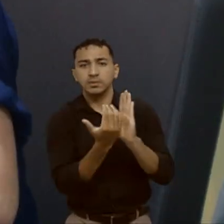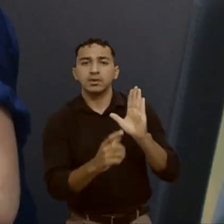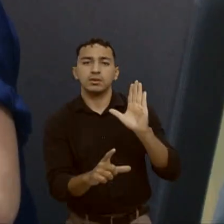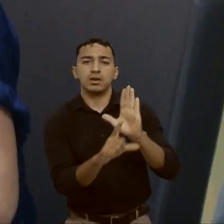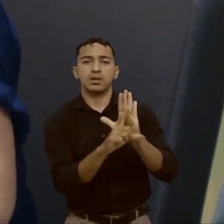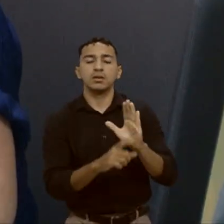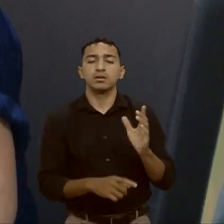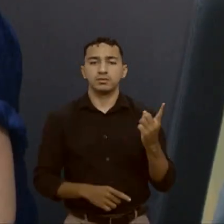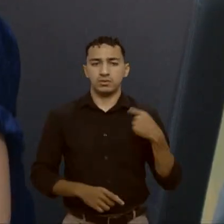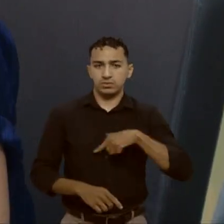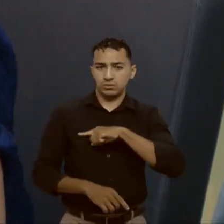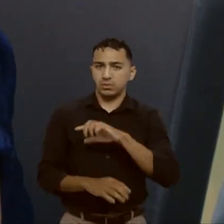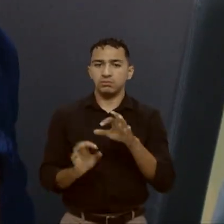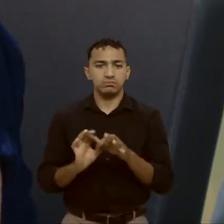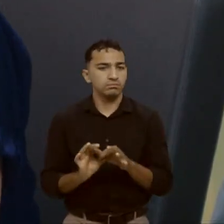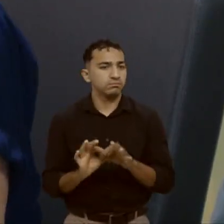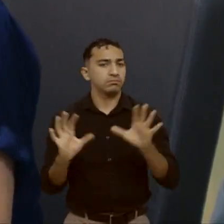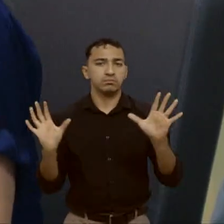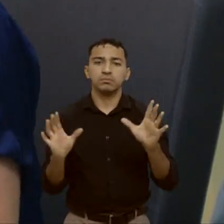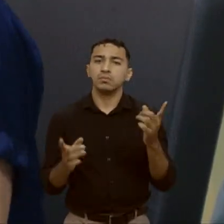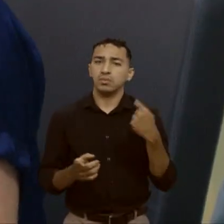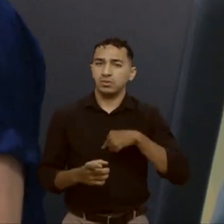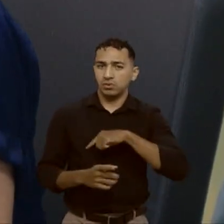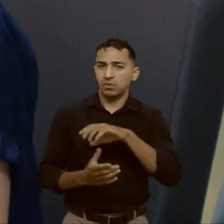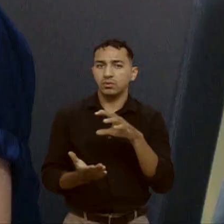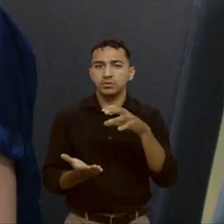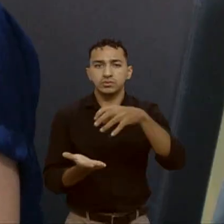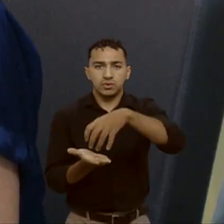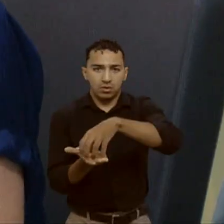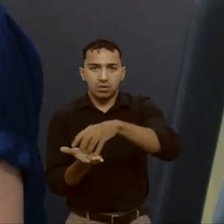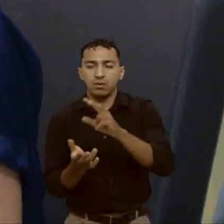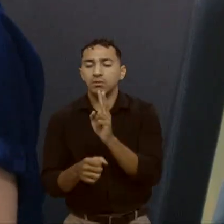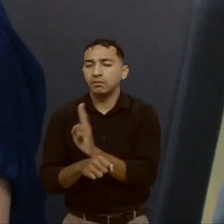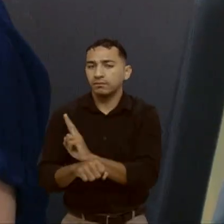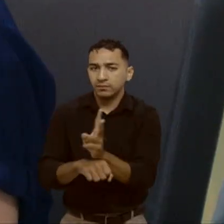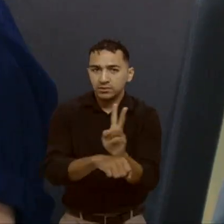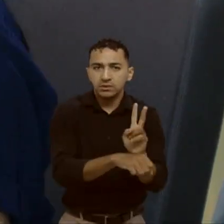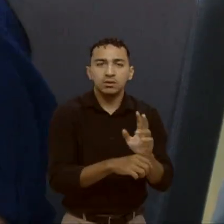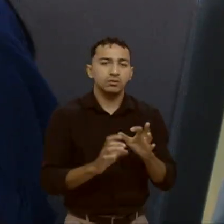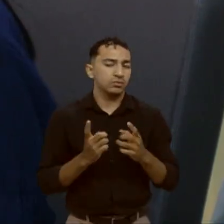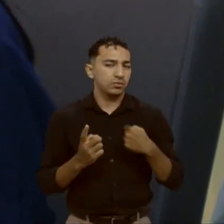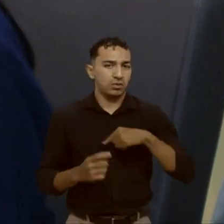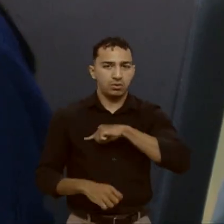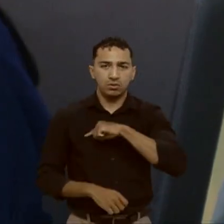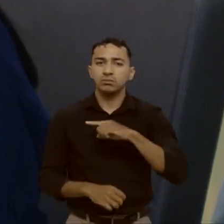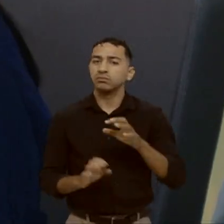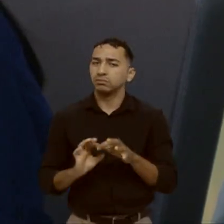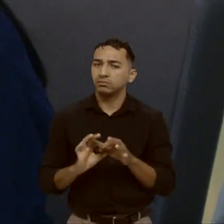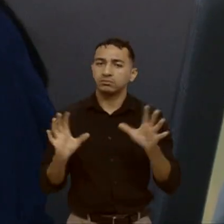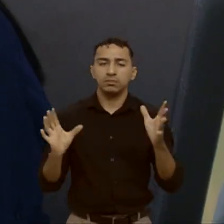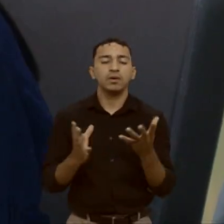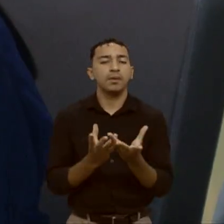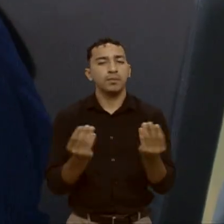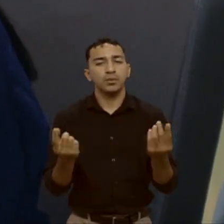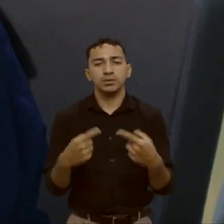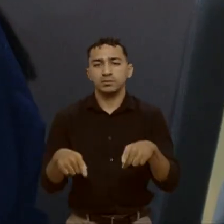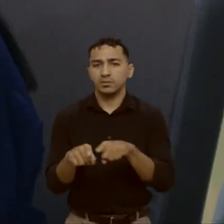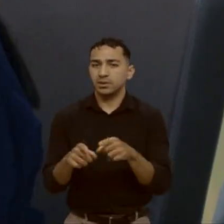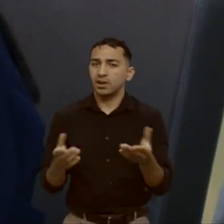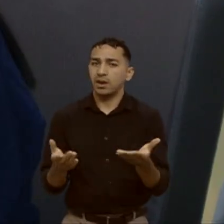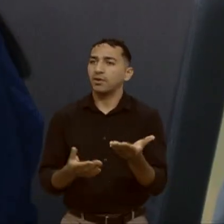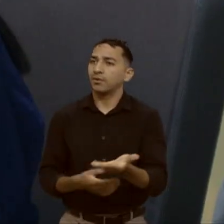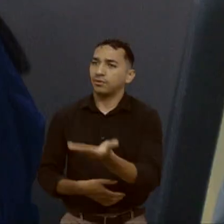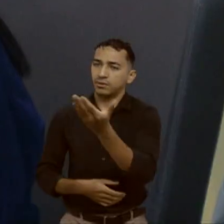disponibilidade enquanto órgão fiscalizador. Nossos canais também estão à disposição e, claro, muitas parcerias. Tivemos agora a